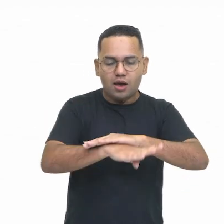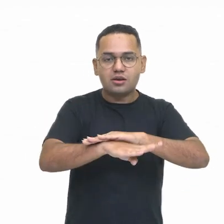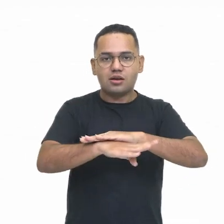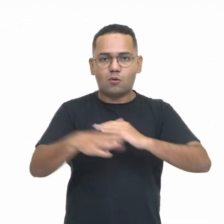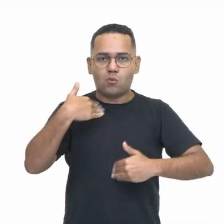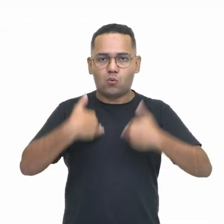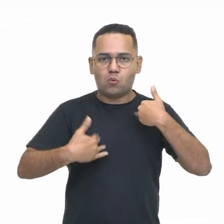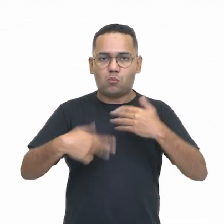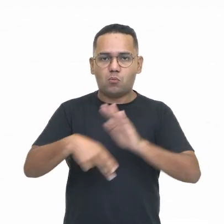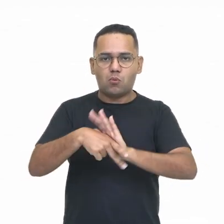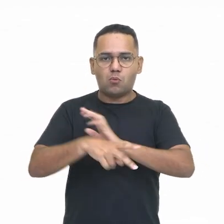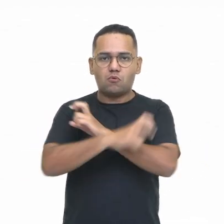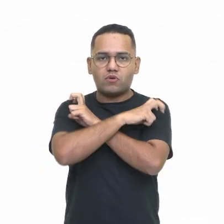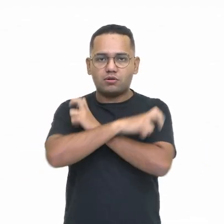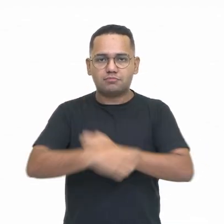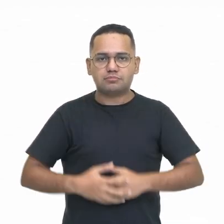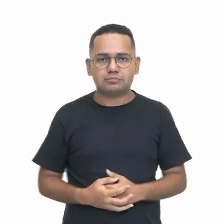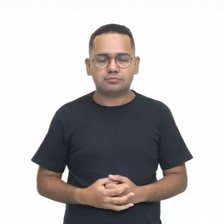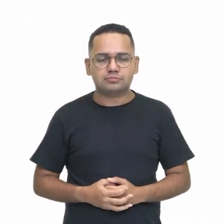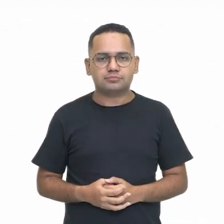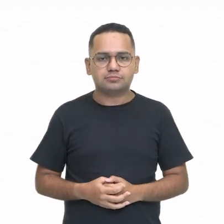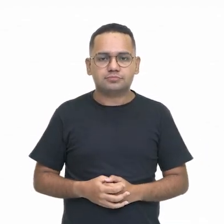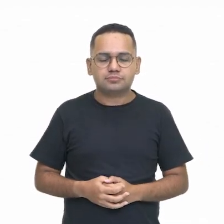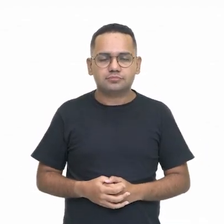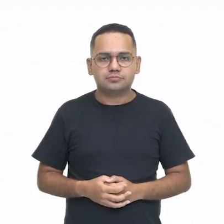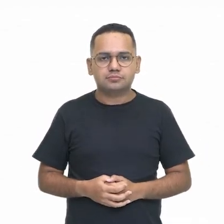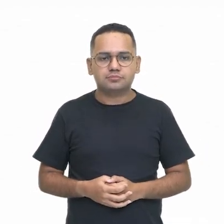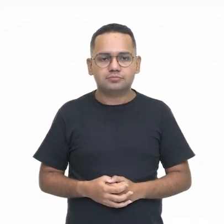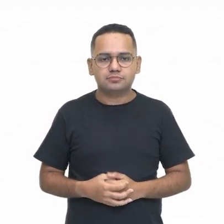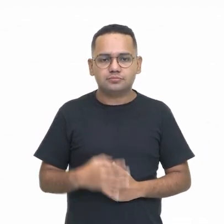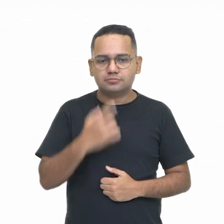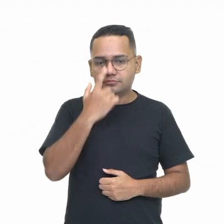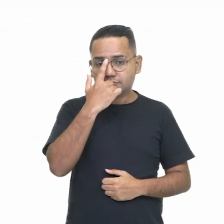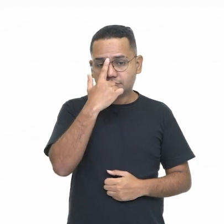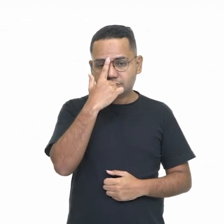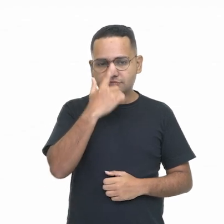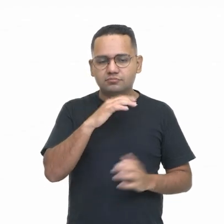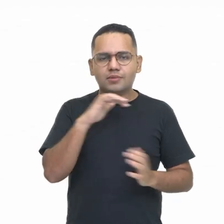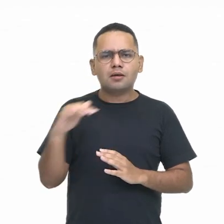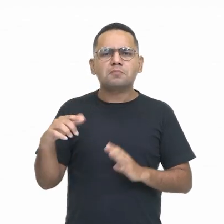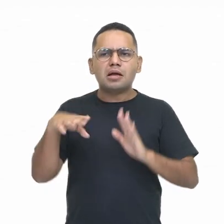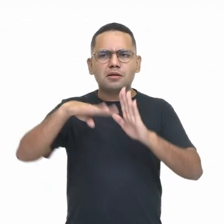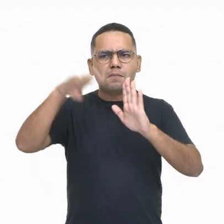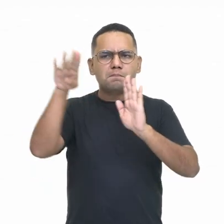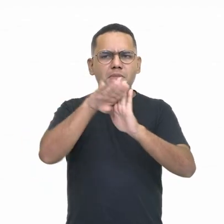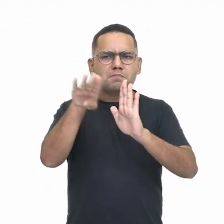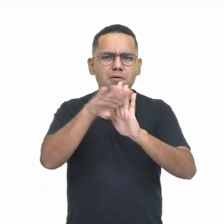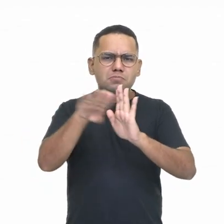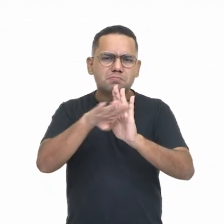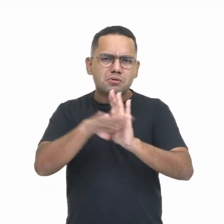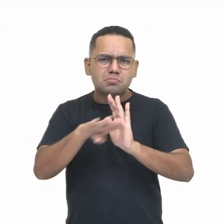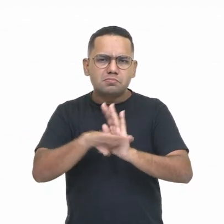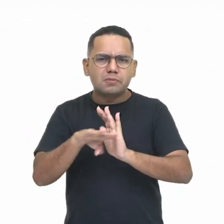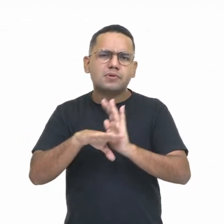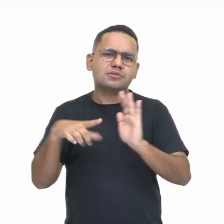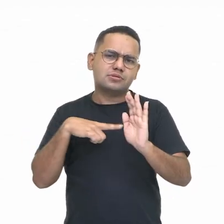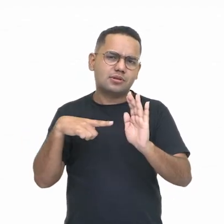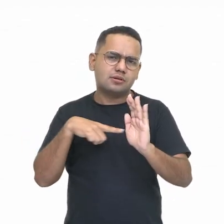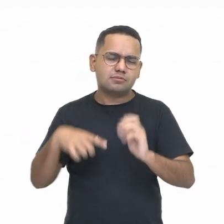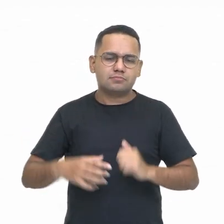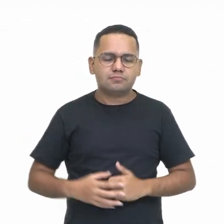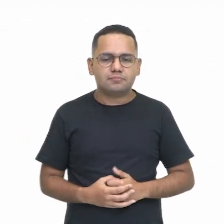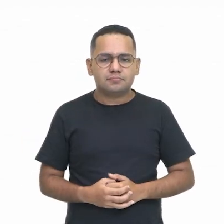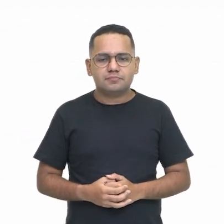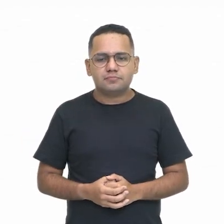do faraó. Tá bom? E esse processo, né, ele possuía várias etapas e, inclusive,